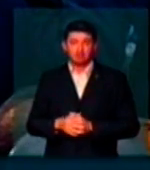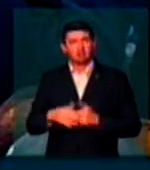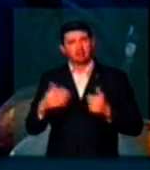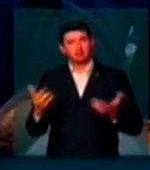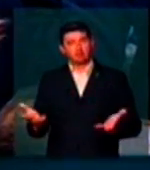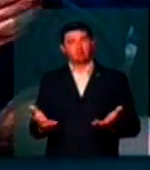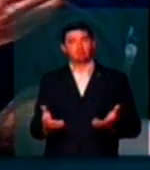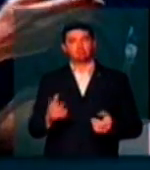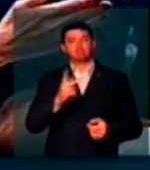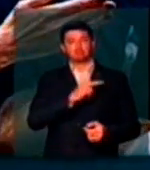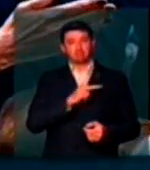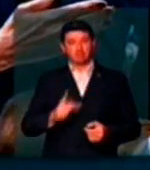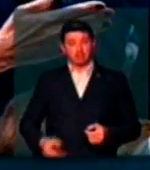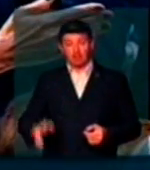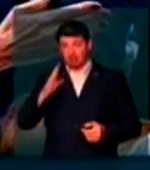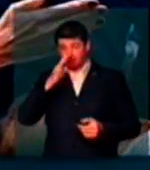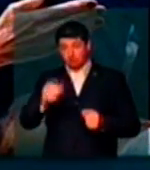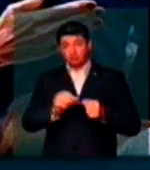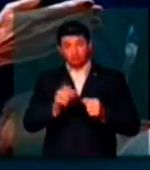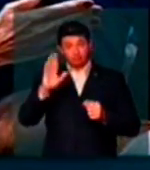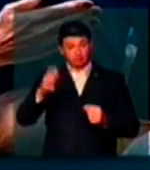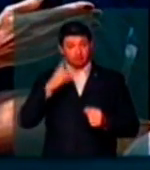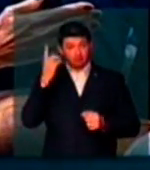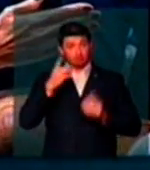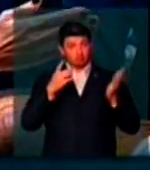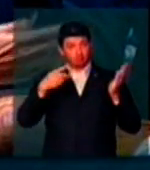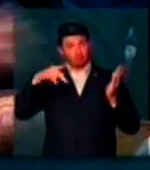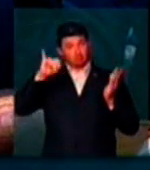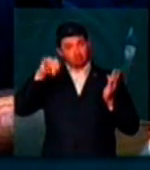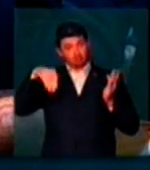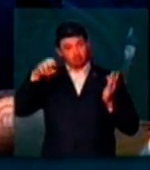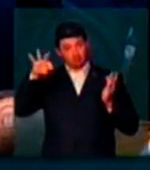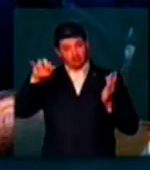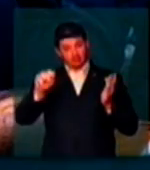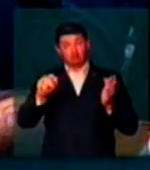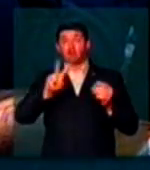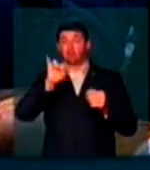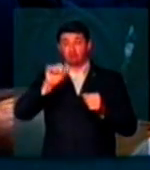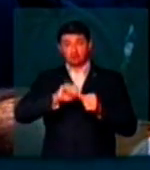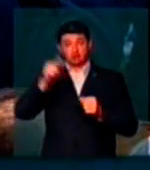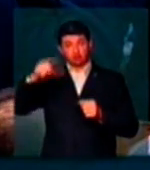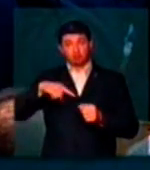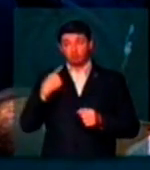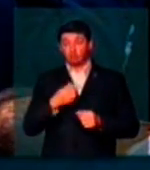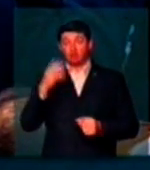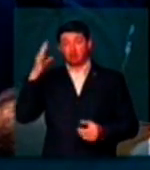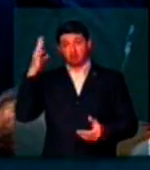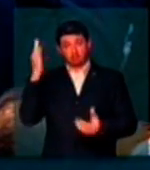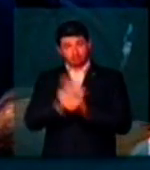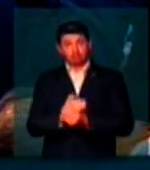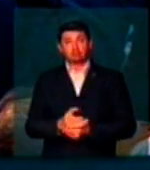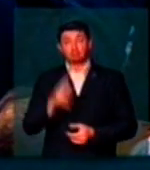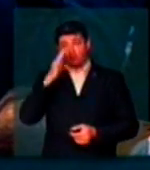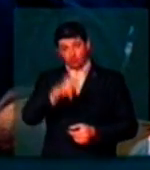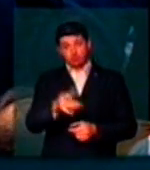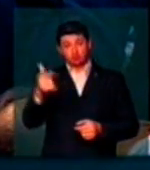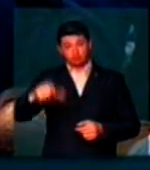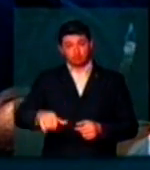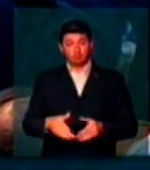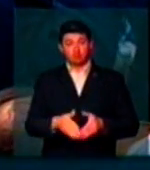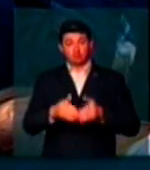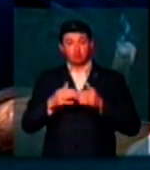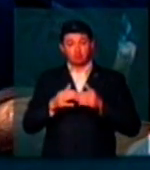presidente, eu quero dizer que a denúncia que já foi feita pelo deputado Pimenta será reforçada por nós. E nós vamos solicitar que